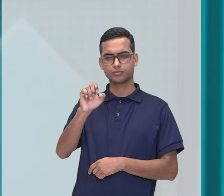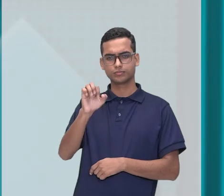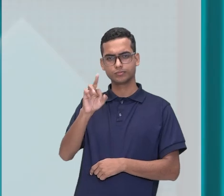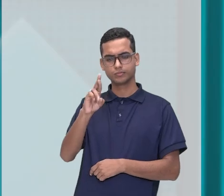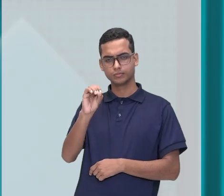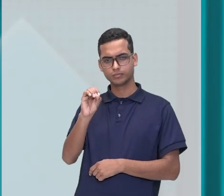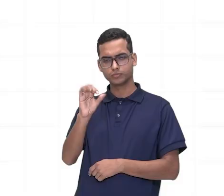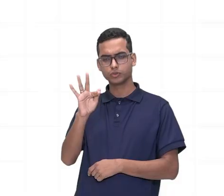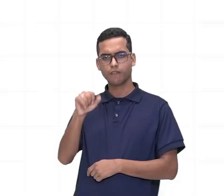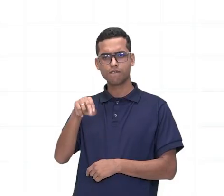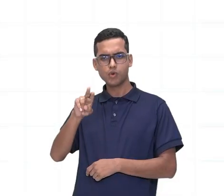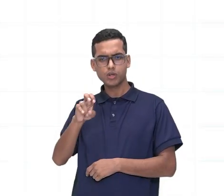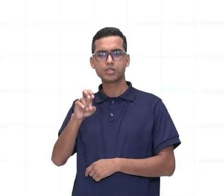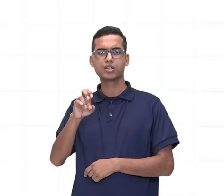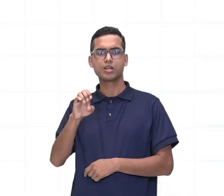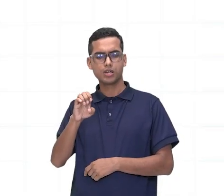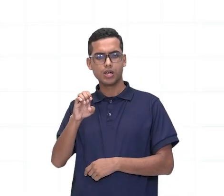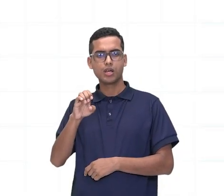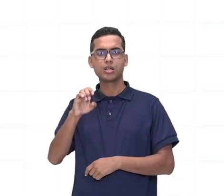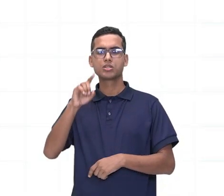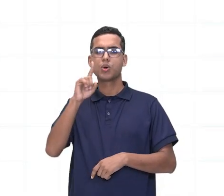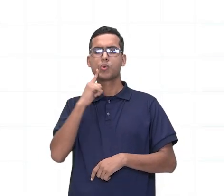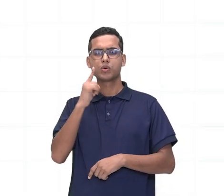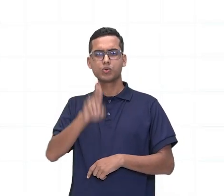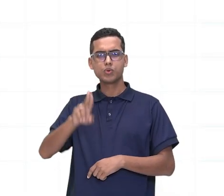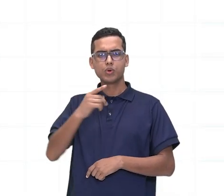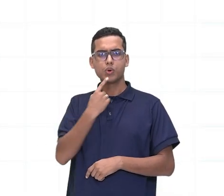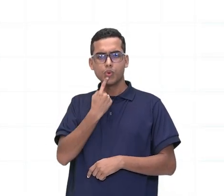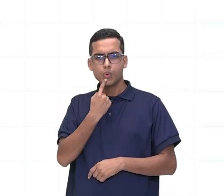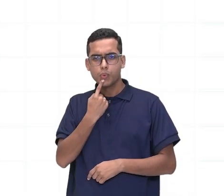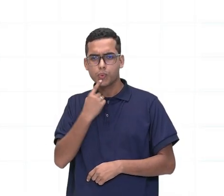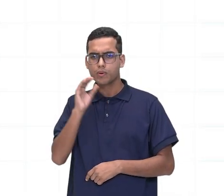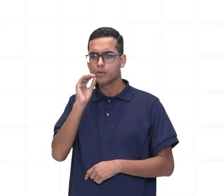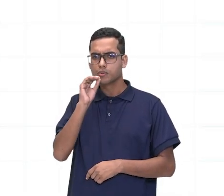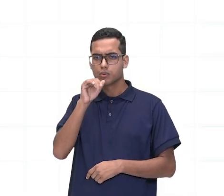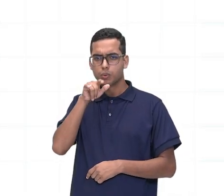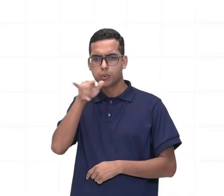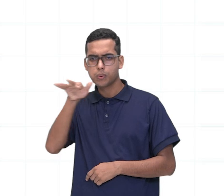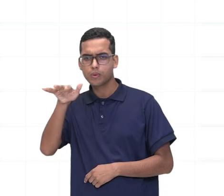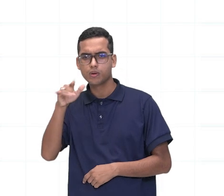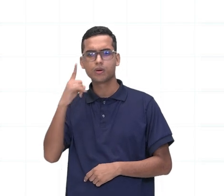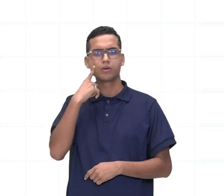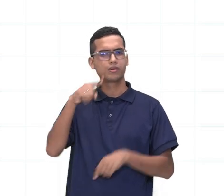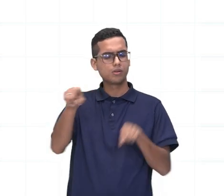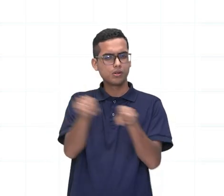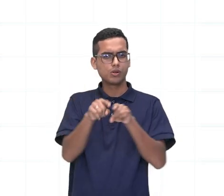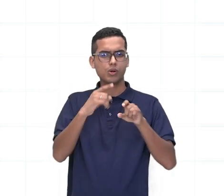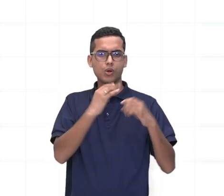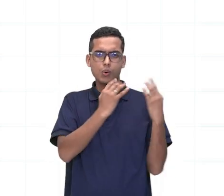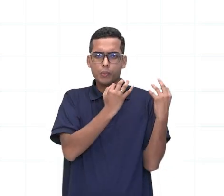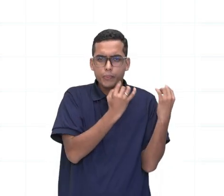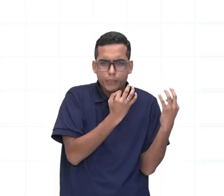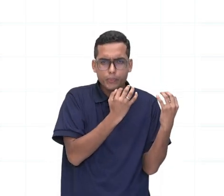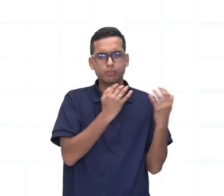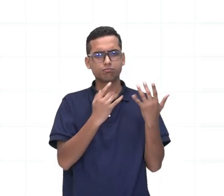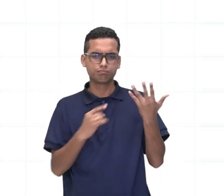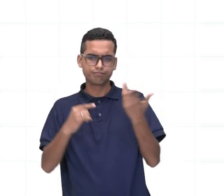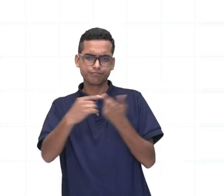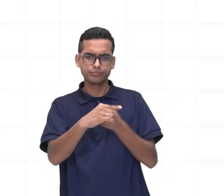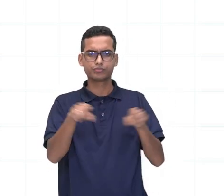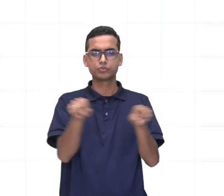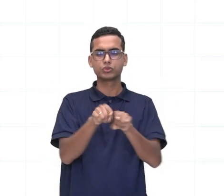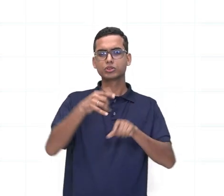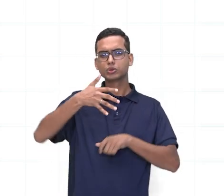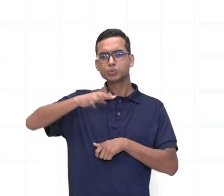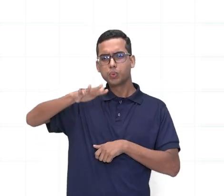de sopro. Então, são instrumentos em que os sons são resultados da